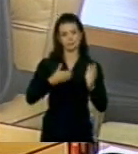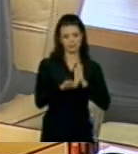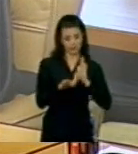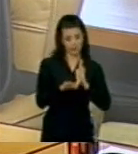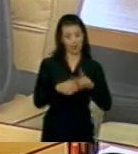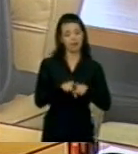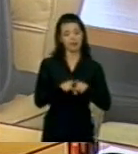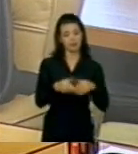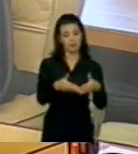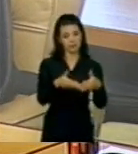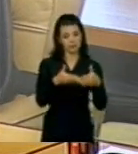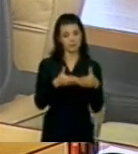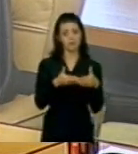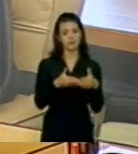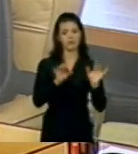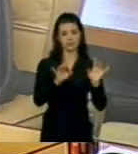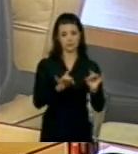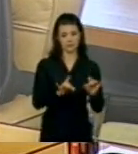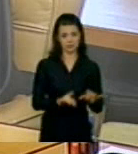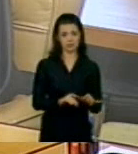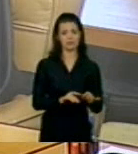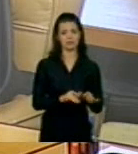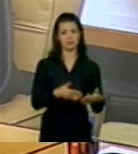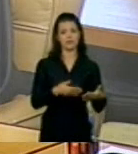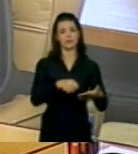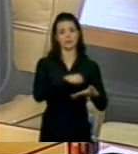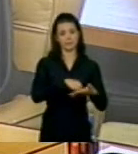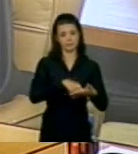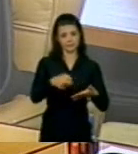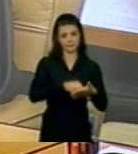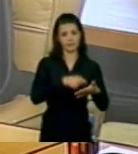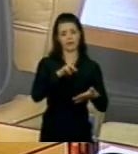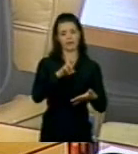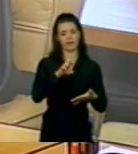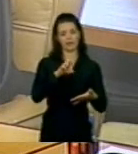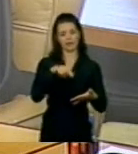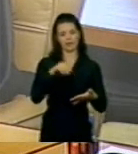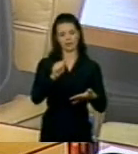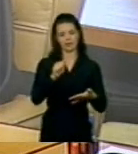também apresentou uma petição subscrita pelo Dr. Renato Oliveira Ramos,